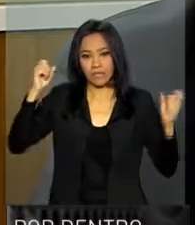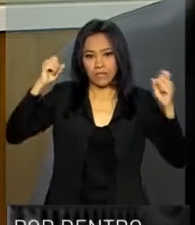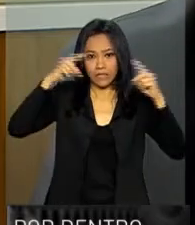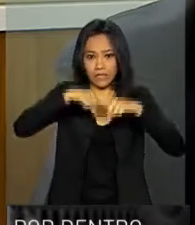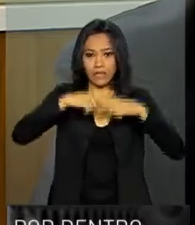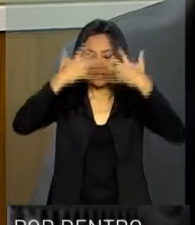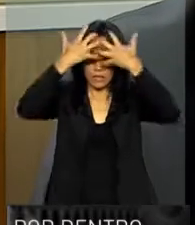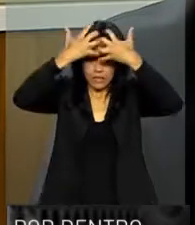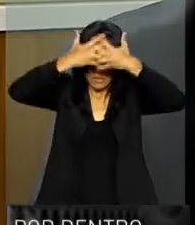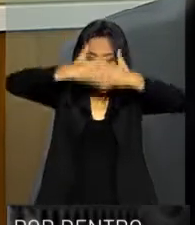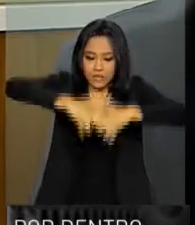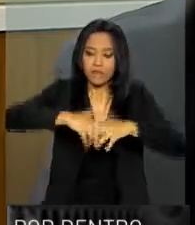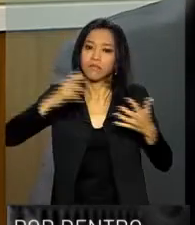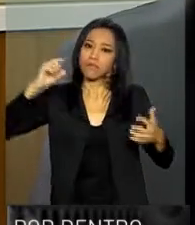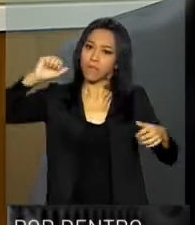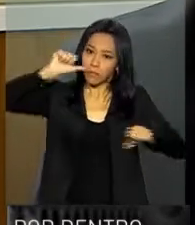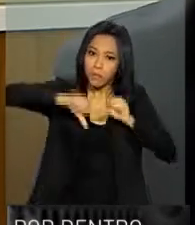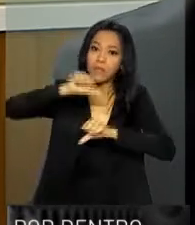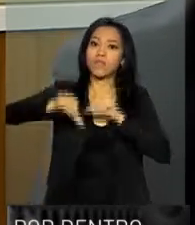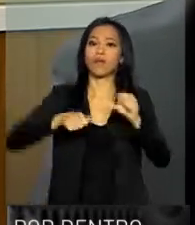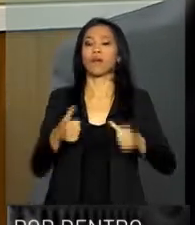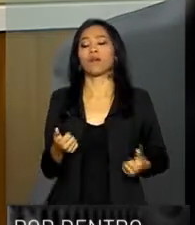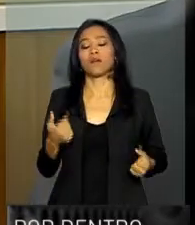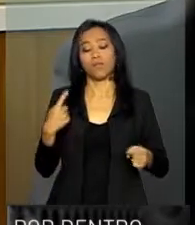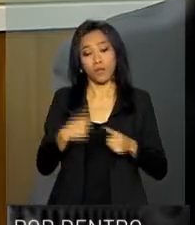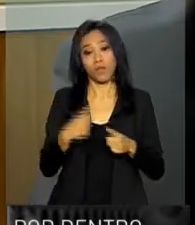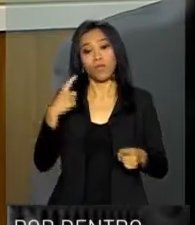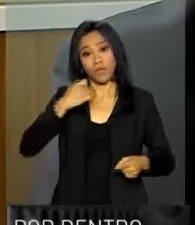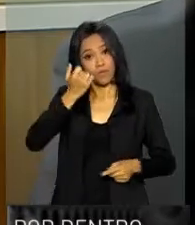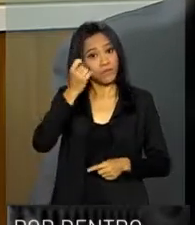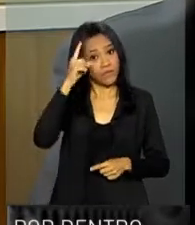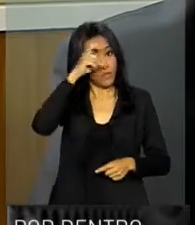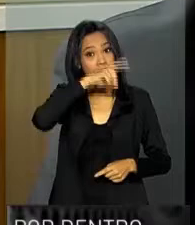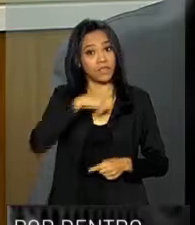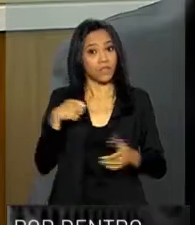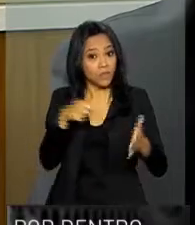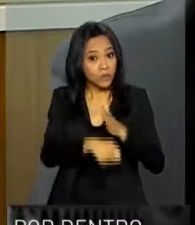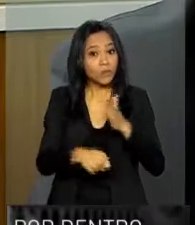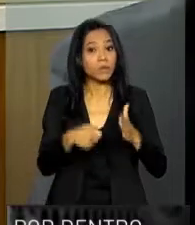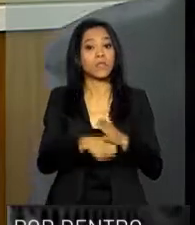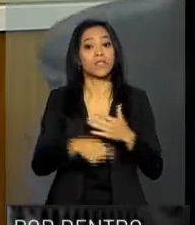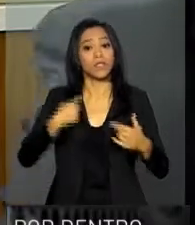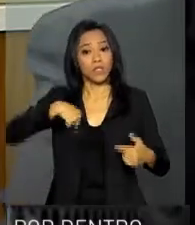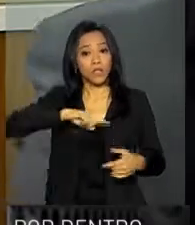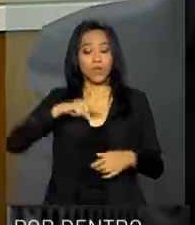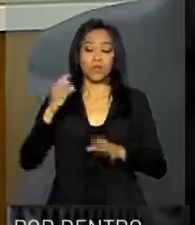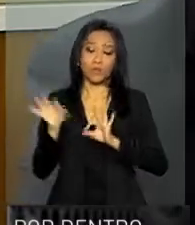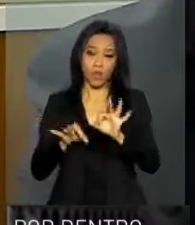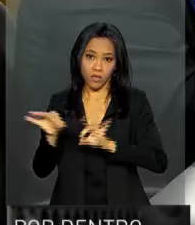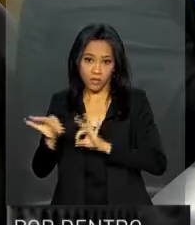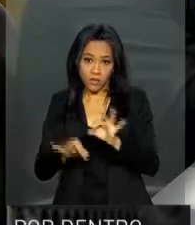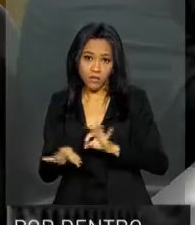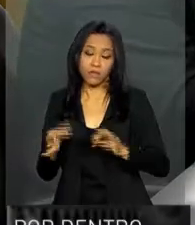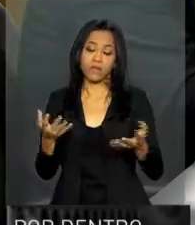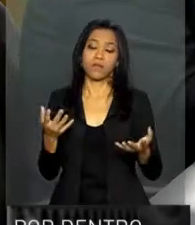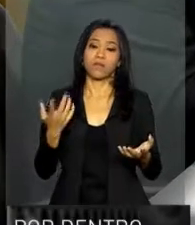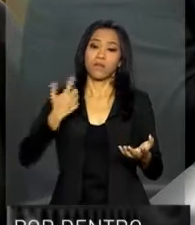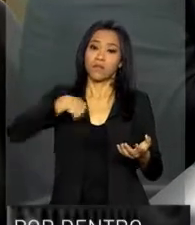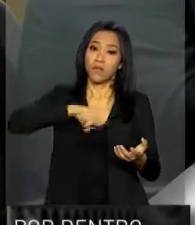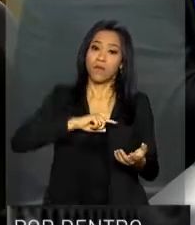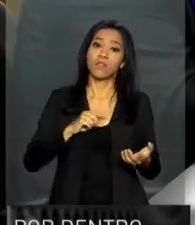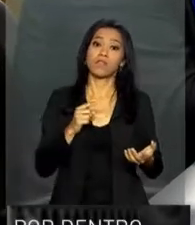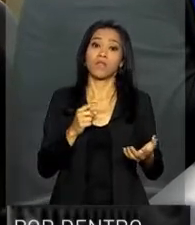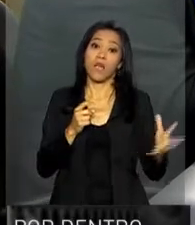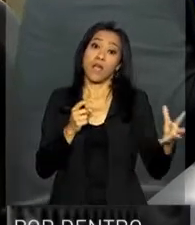muitas e todas elas foram batalhas difíceis e todas essas não estamos programando nós estamos entrando nesse pl1